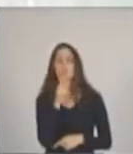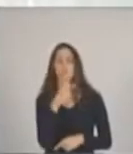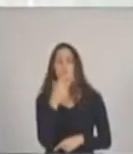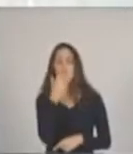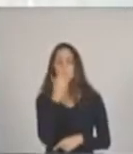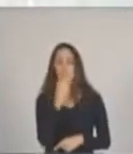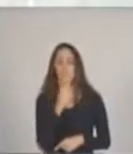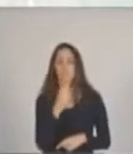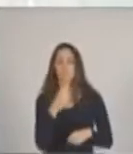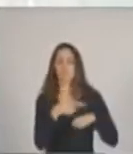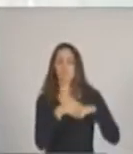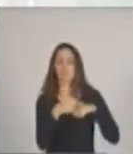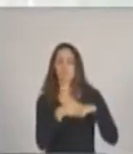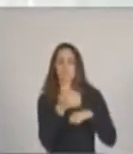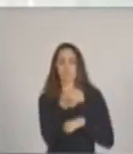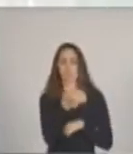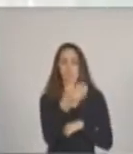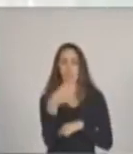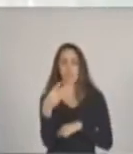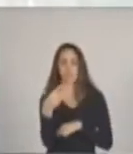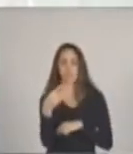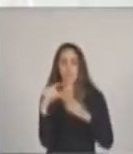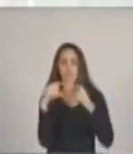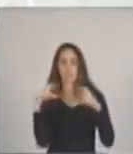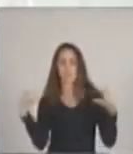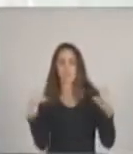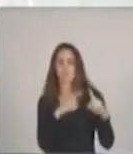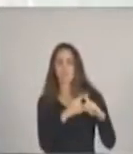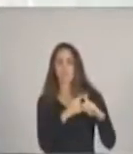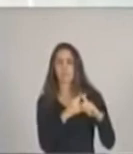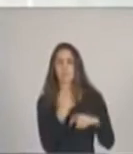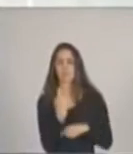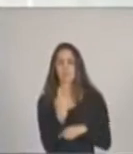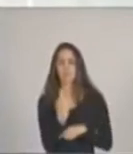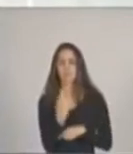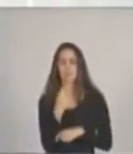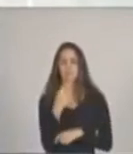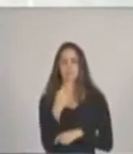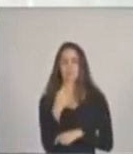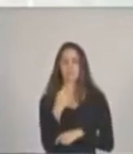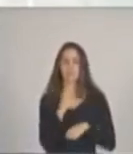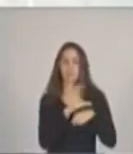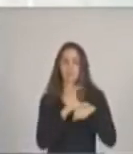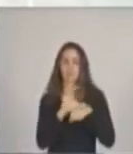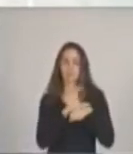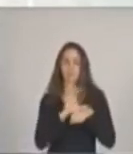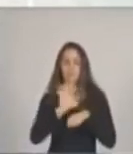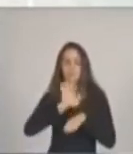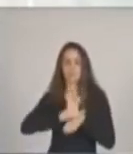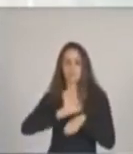artigo 63 do parágrafo único 3 e 4 da Constituição